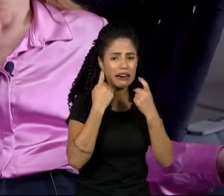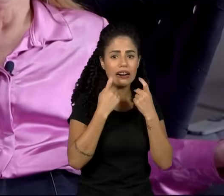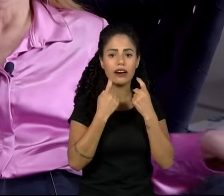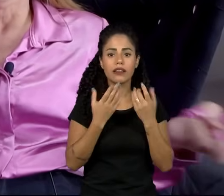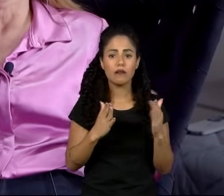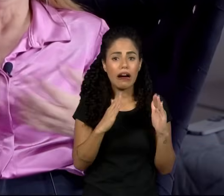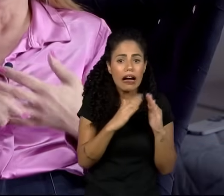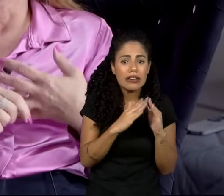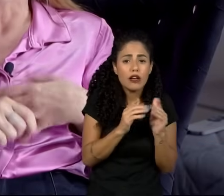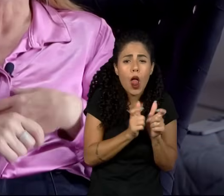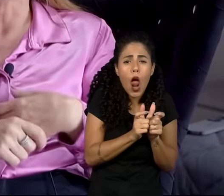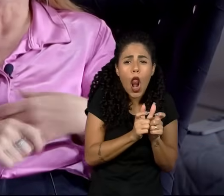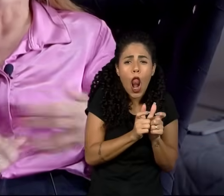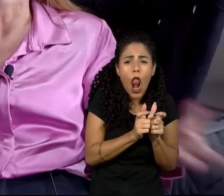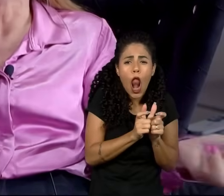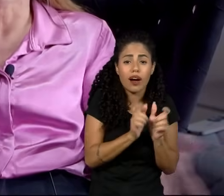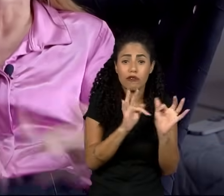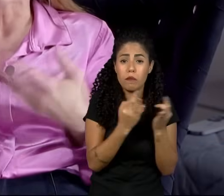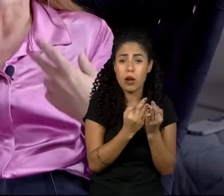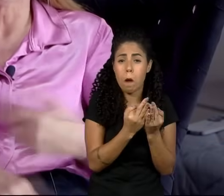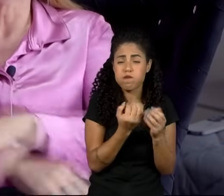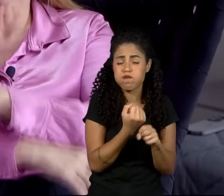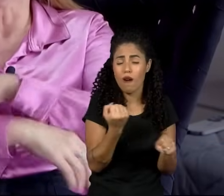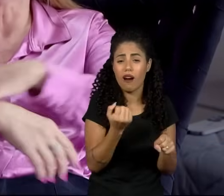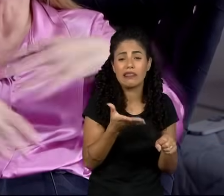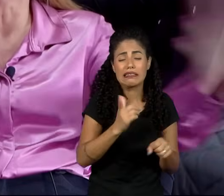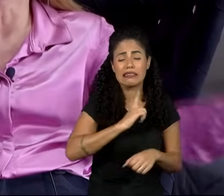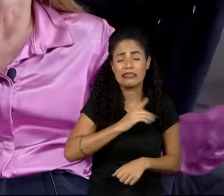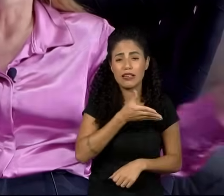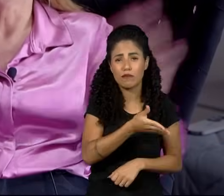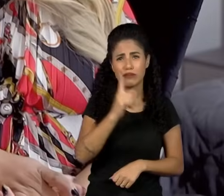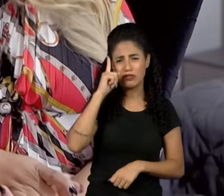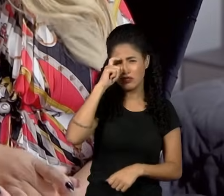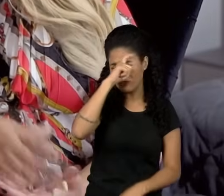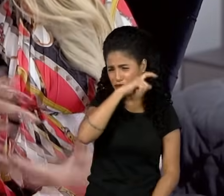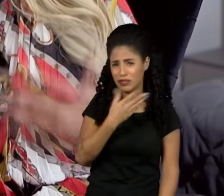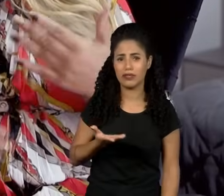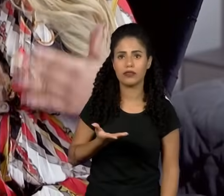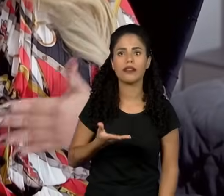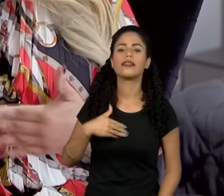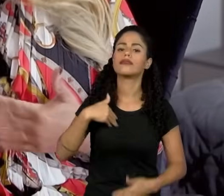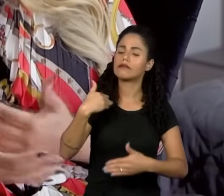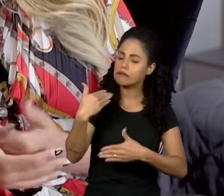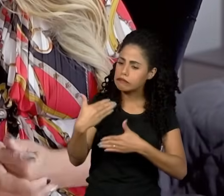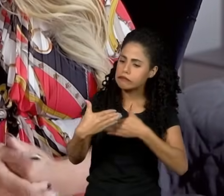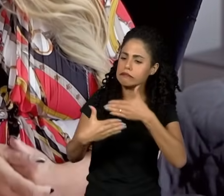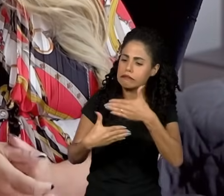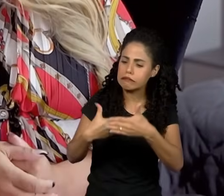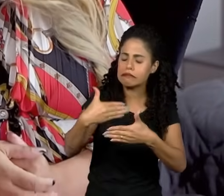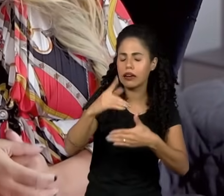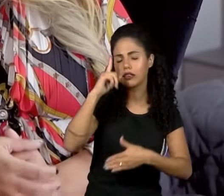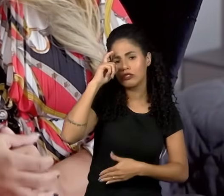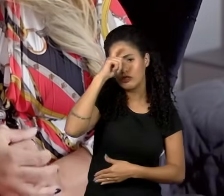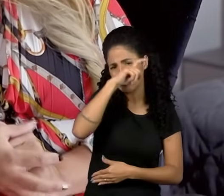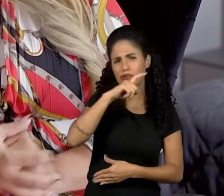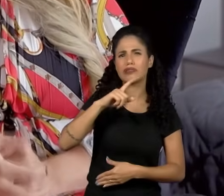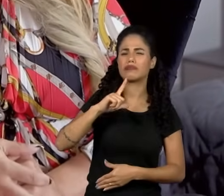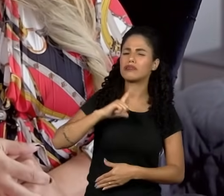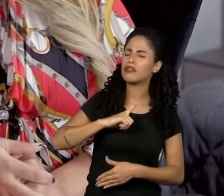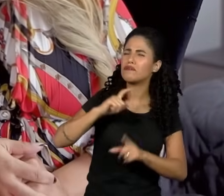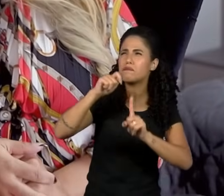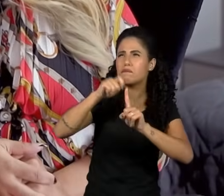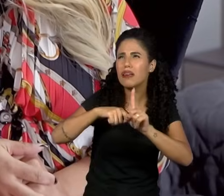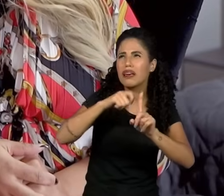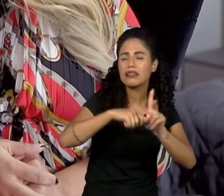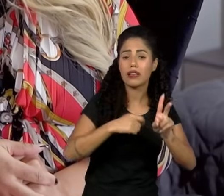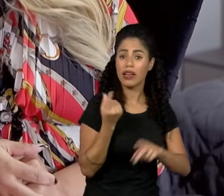morou em lugar que tinha rato, em garagem, a gente já morou em todo lugar. E foi indo, foi difícil. Teve mês assim que eu não